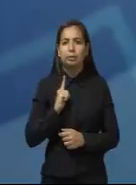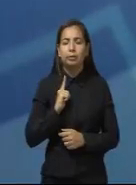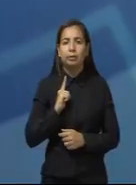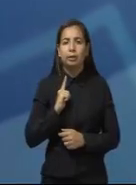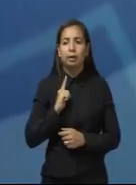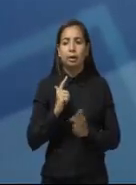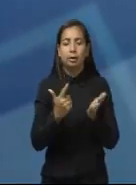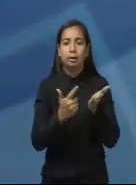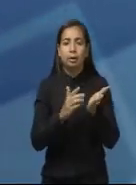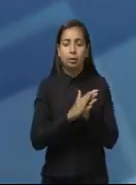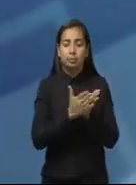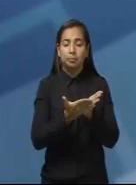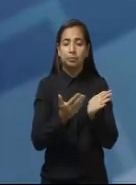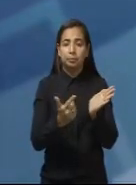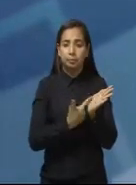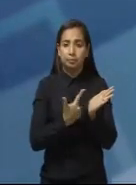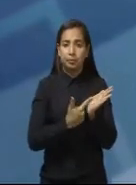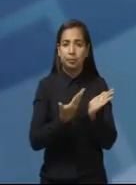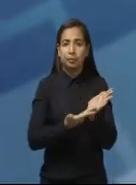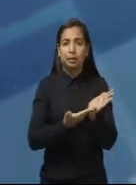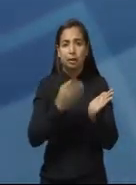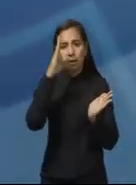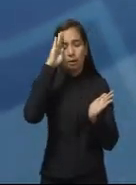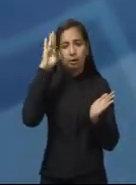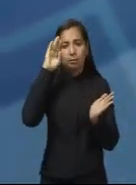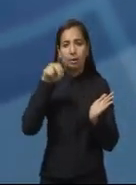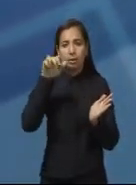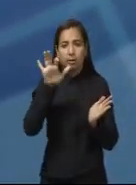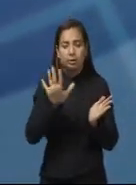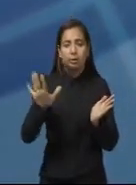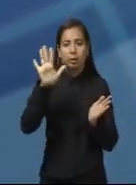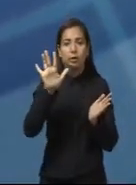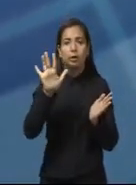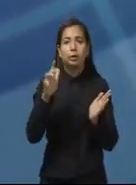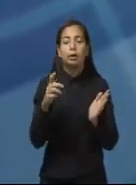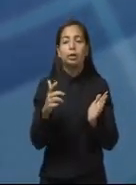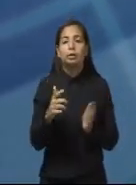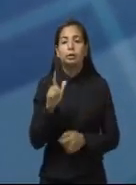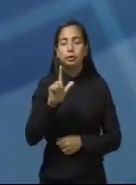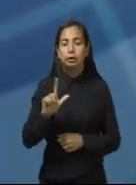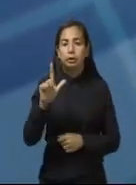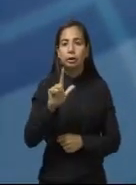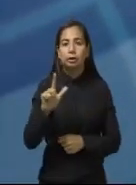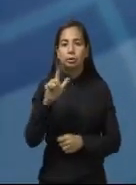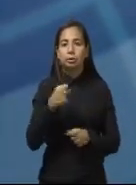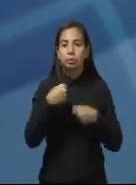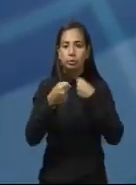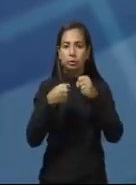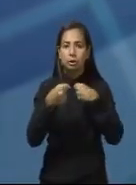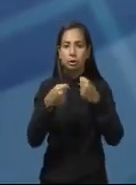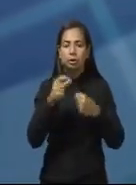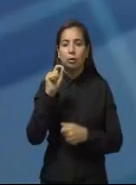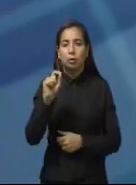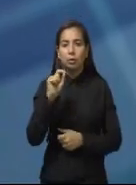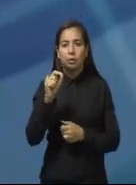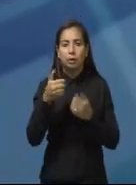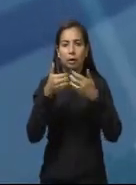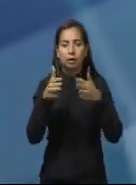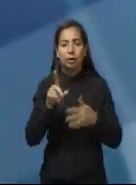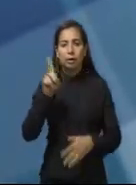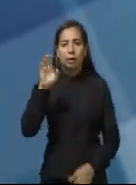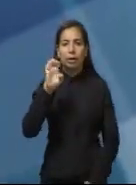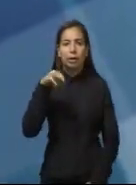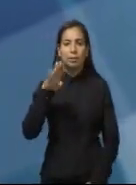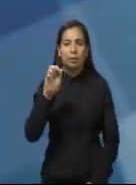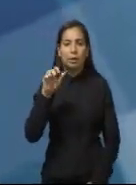o Manual de Redação Profissional da Academia Cearense de Literatura e Jornalismo. foi lançado na Embaixada da